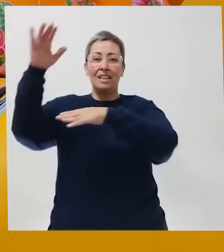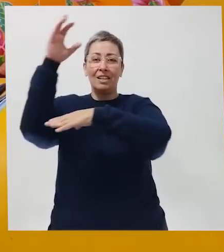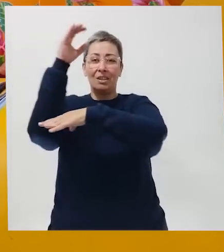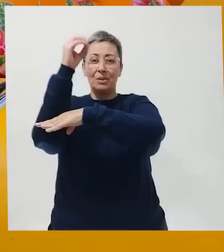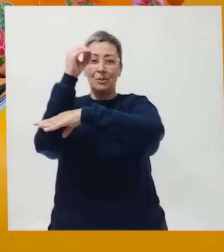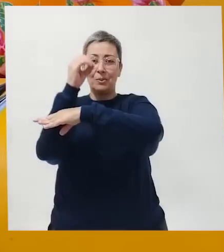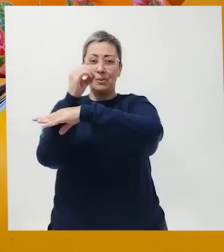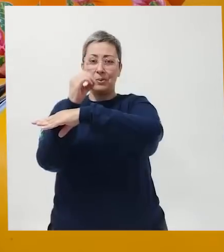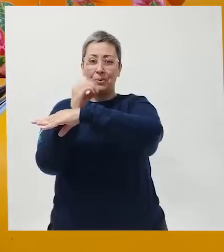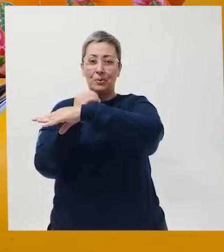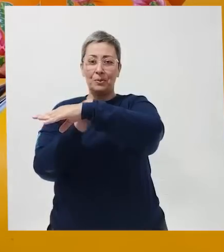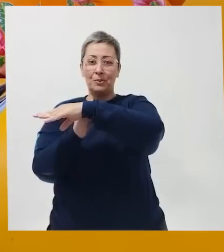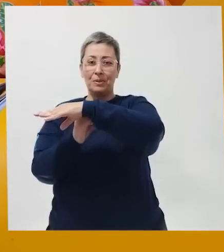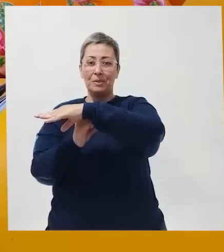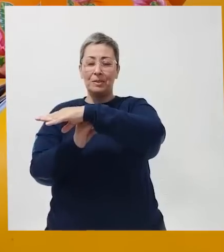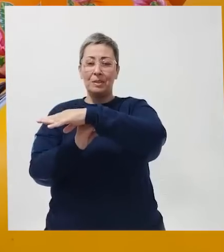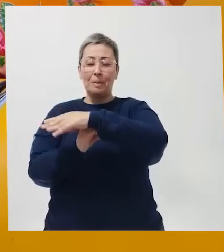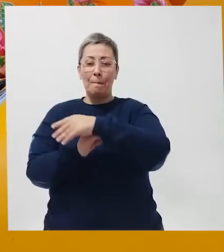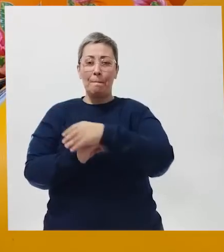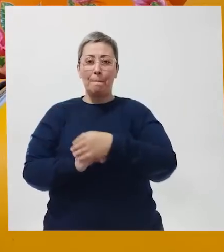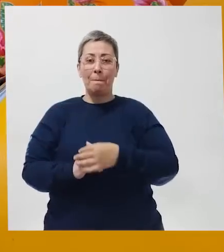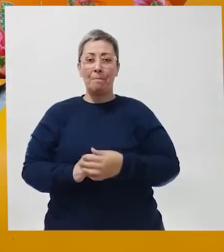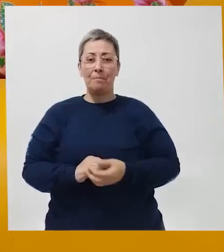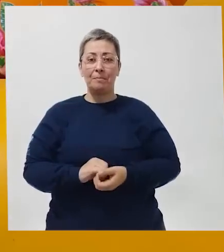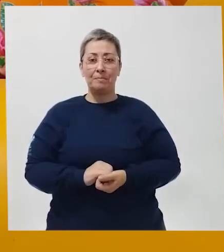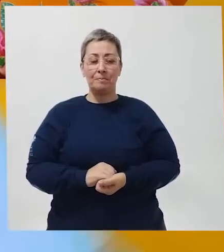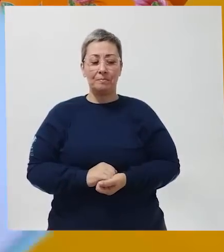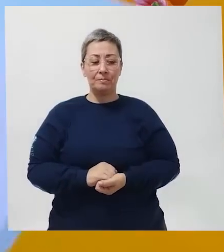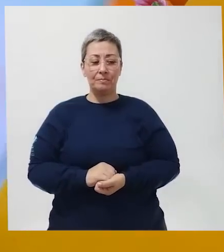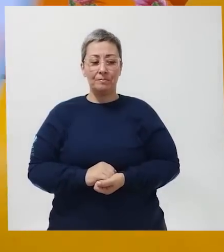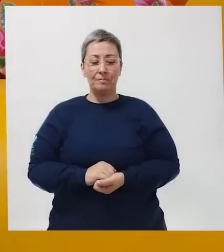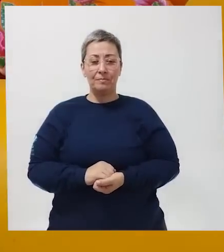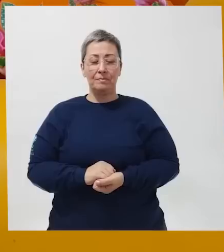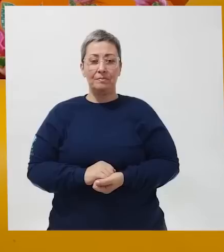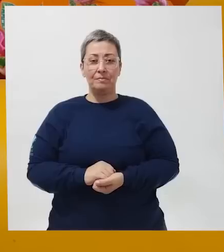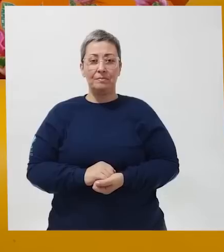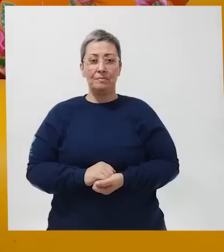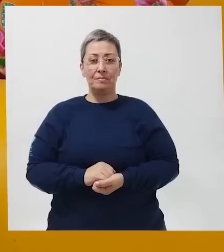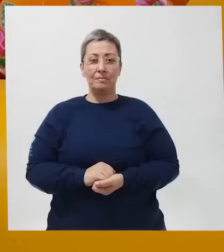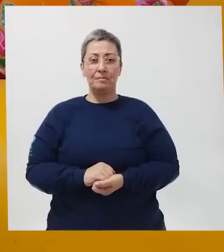continua até o cair da tarde.